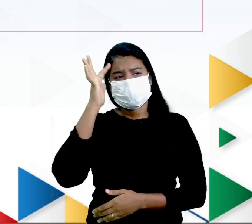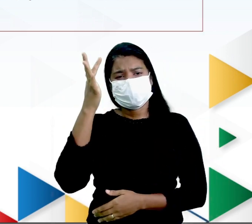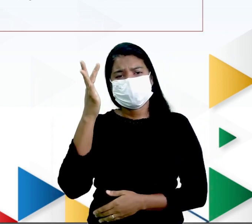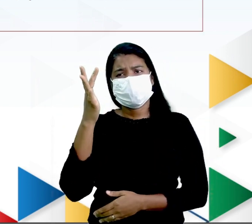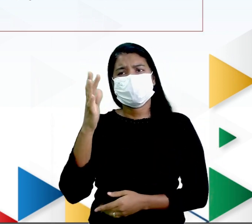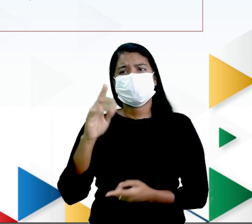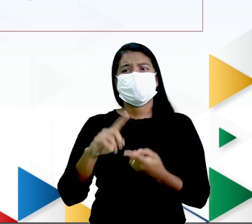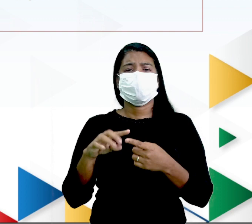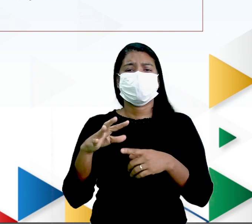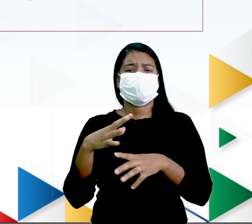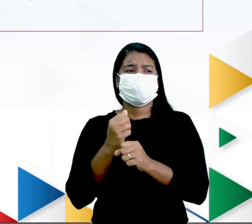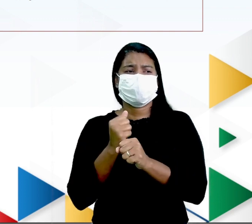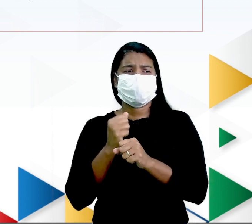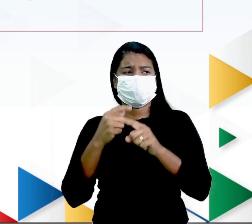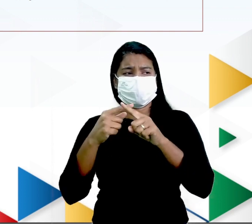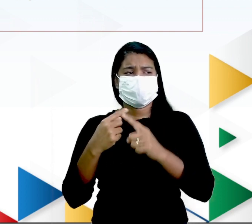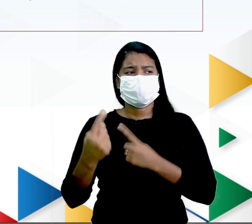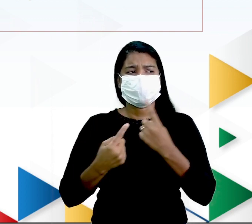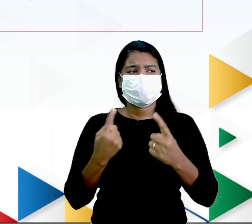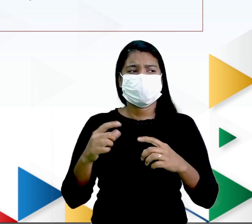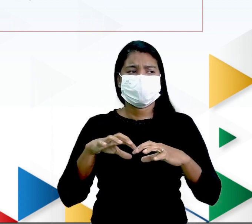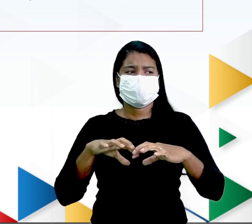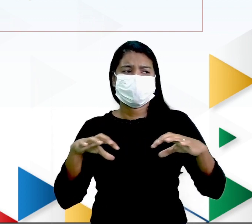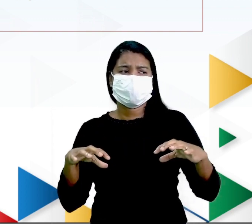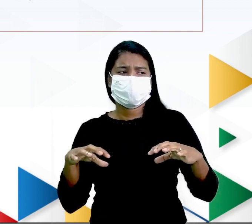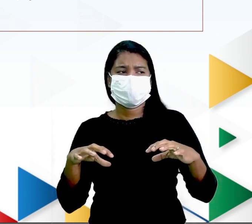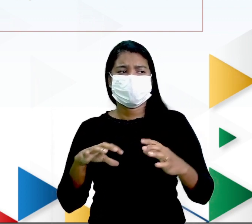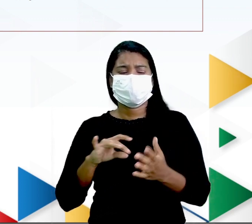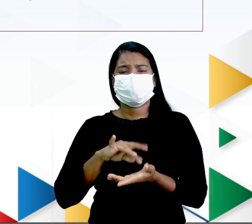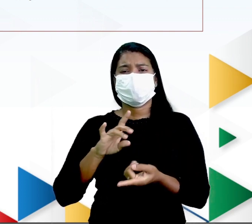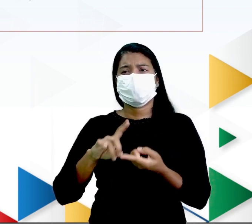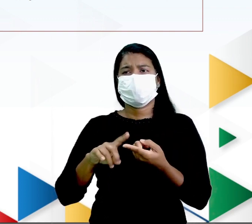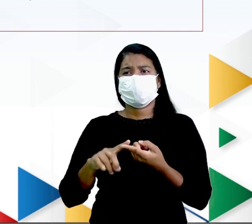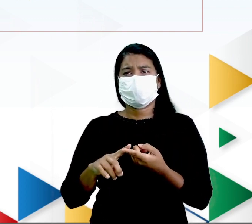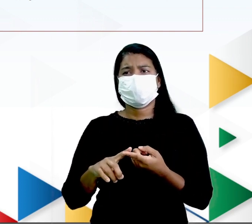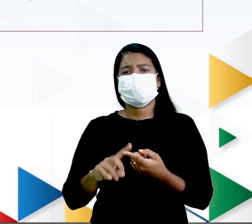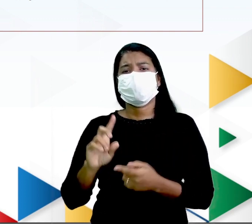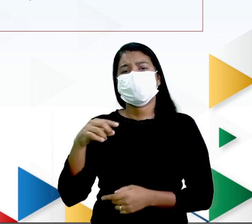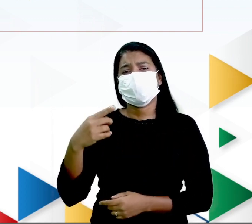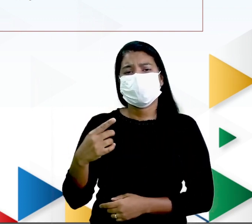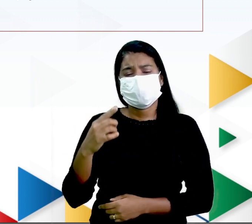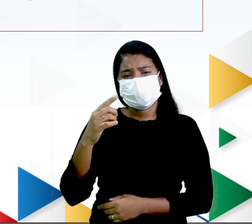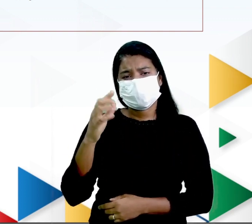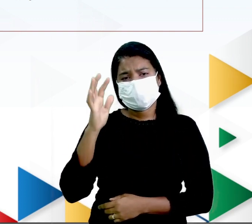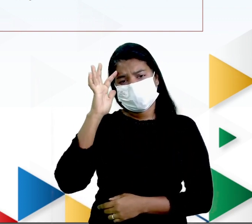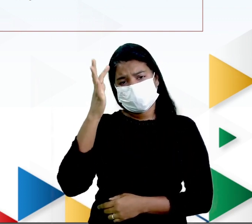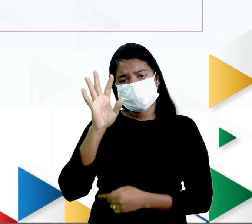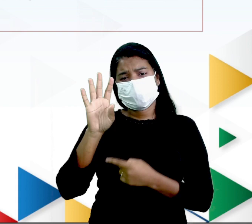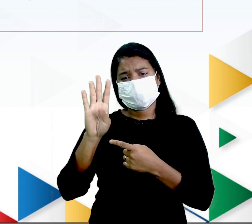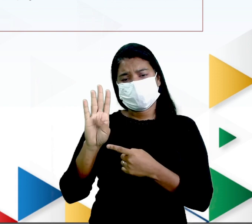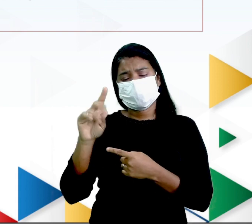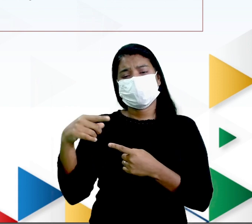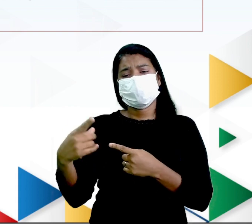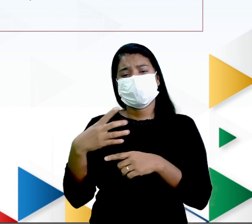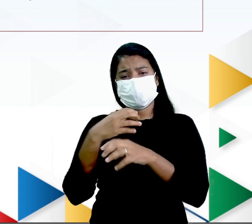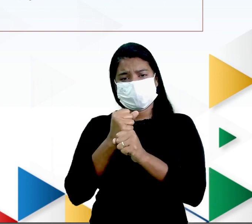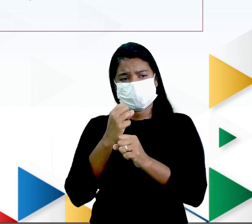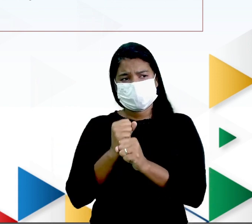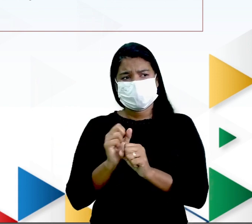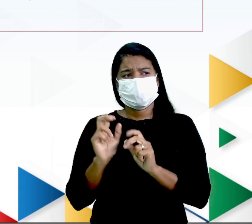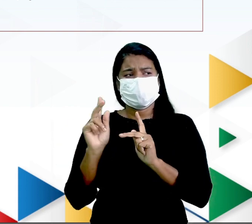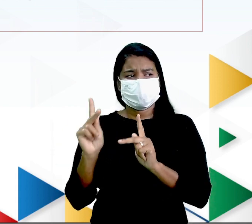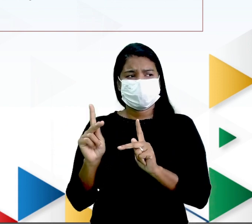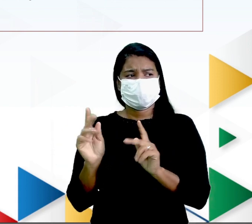problema, precisamos calcular o valor de cada um separados. Então, resolve o A, depois resolve o B e depois soma, tá bom?